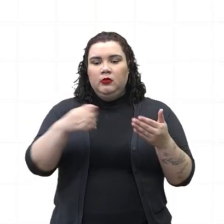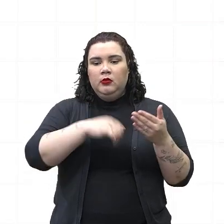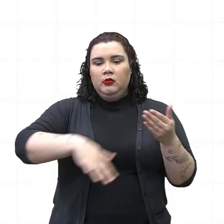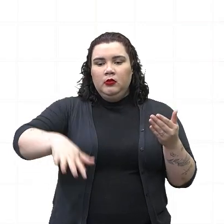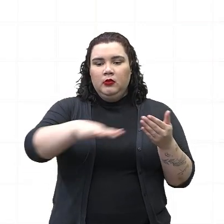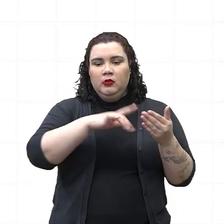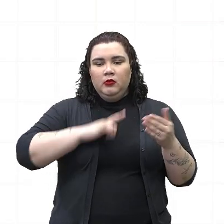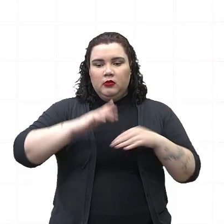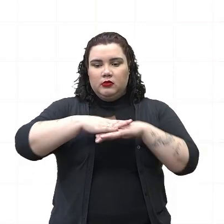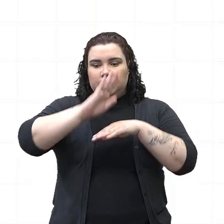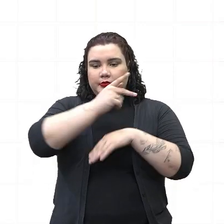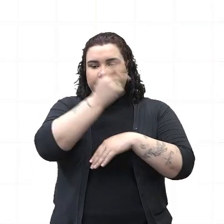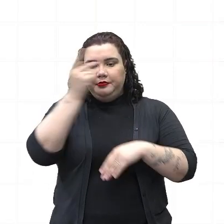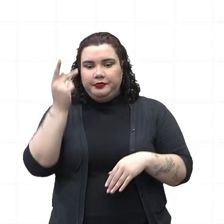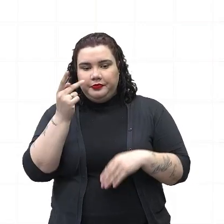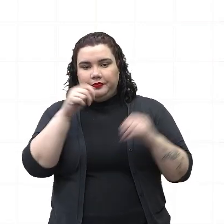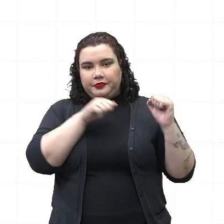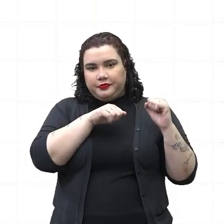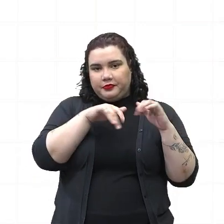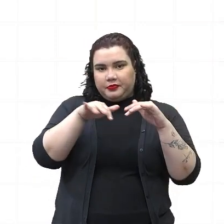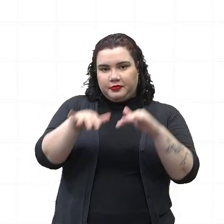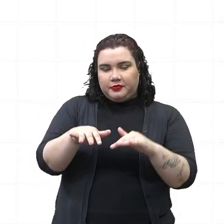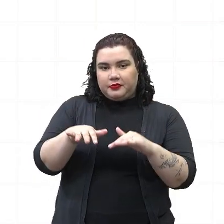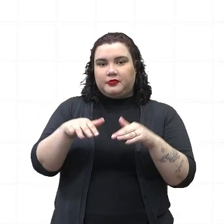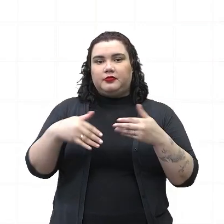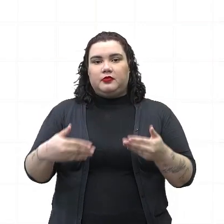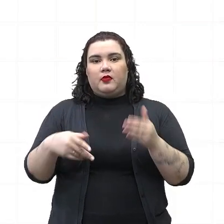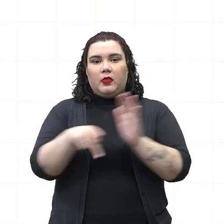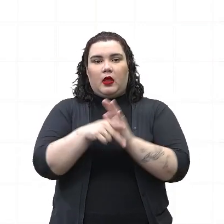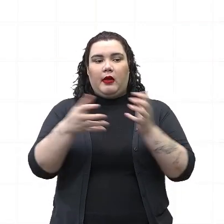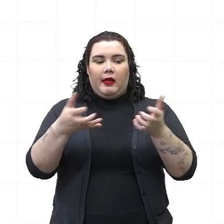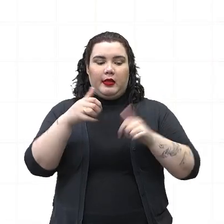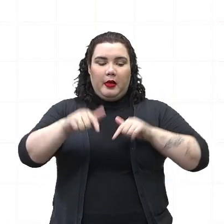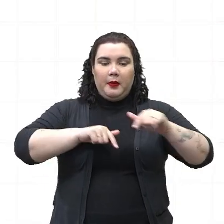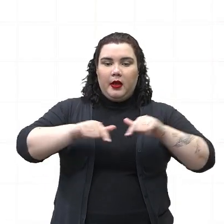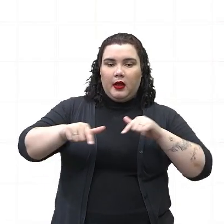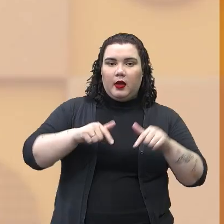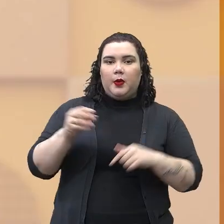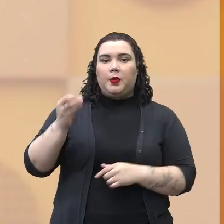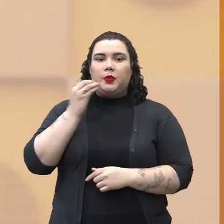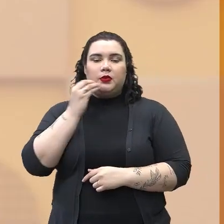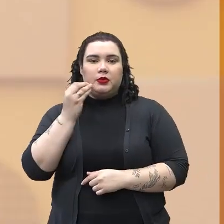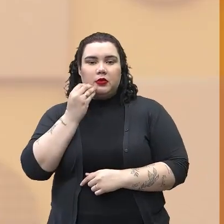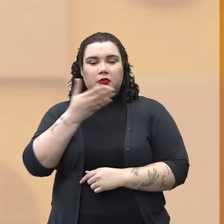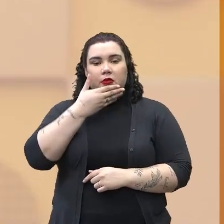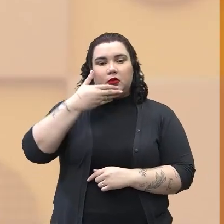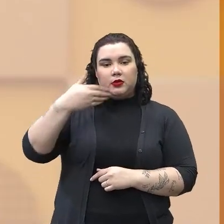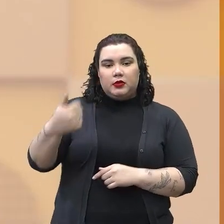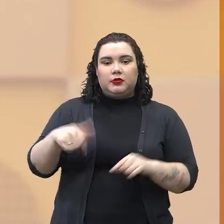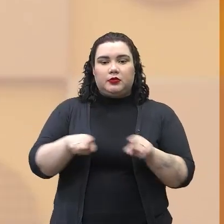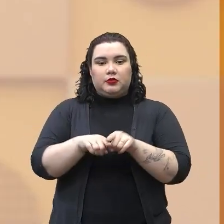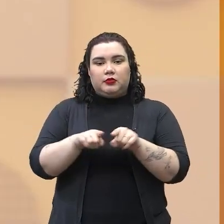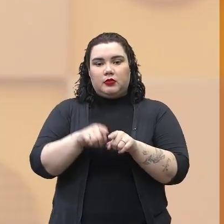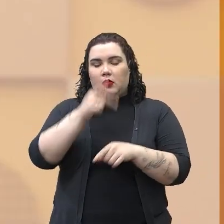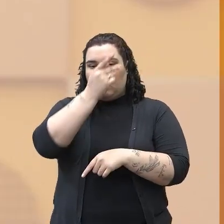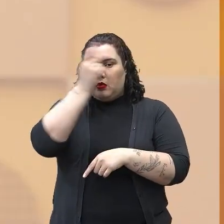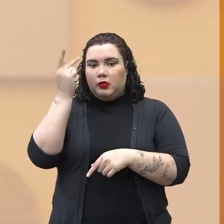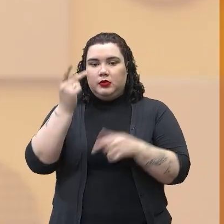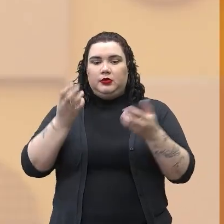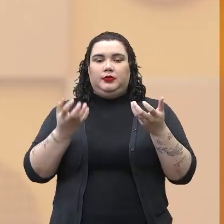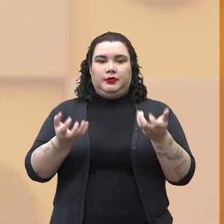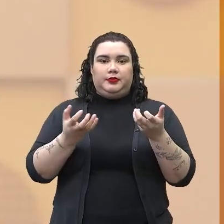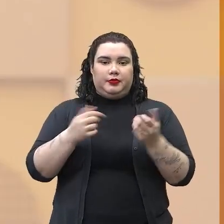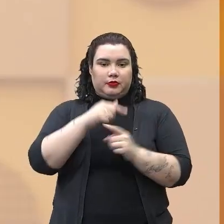atraem mais pessoas foram as áreas devido à questão do emprego, do trabalho, das oportunidades melhores, né? Então as pessoas acabaram indo